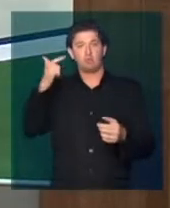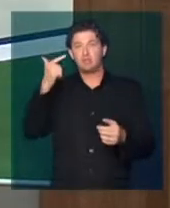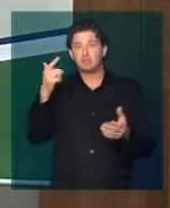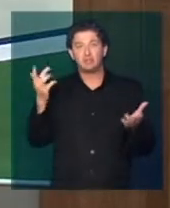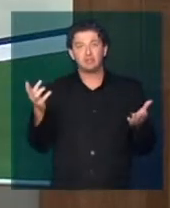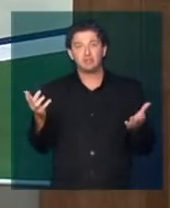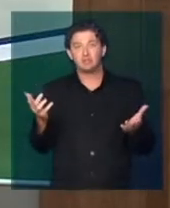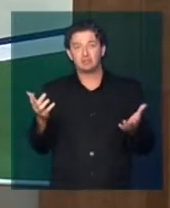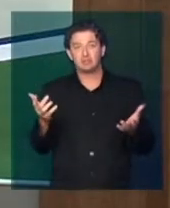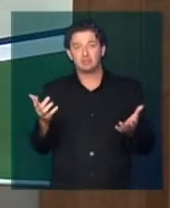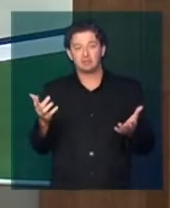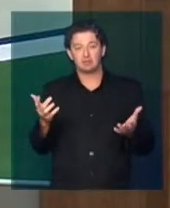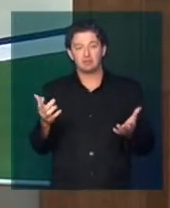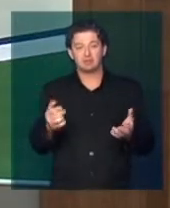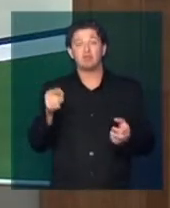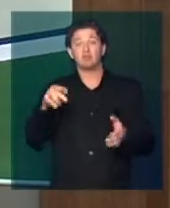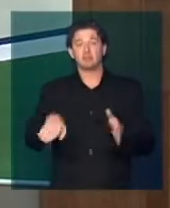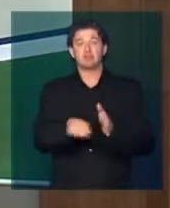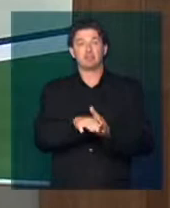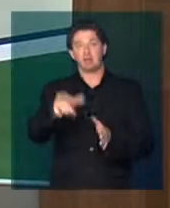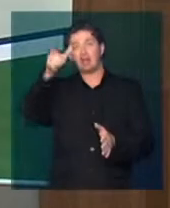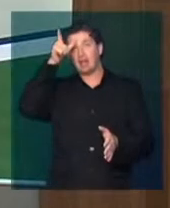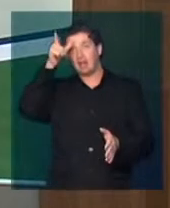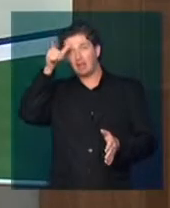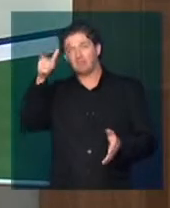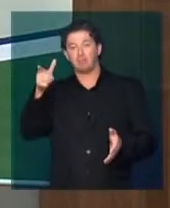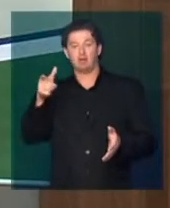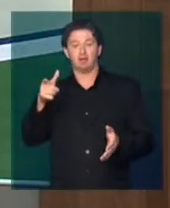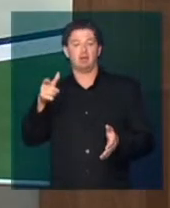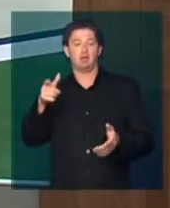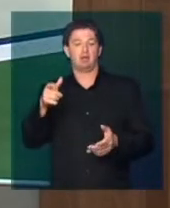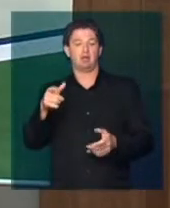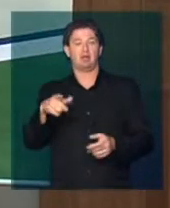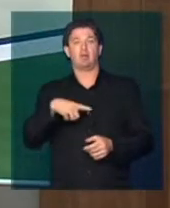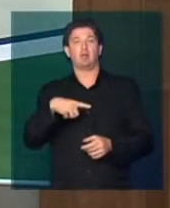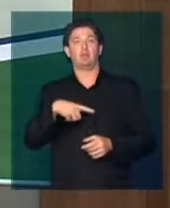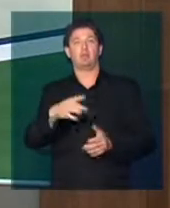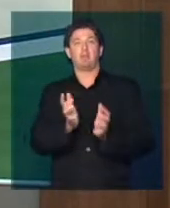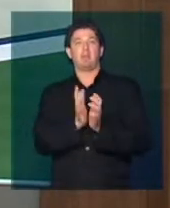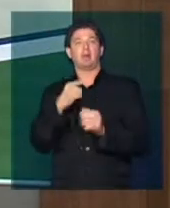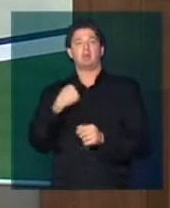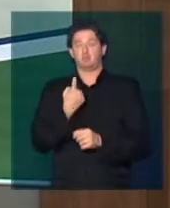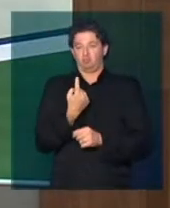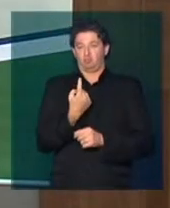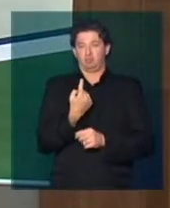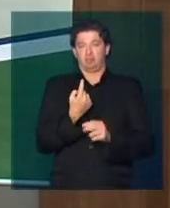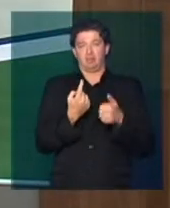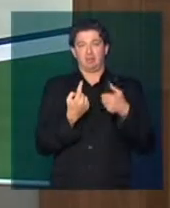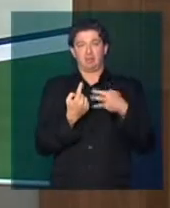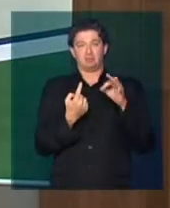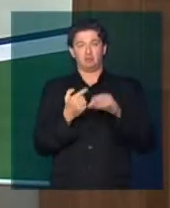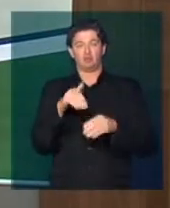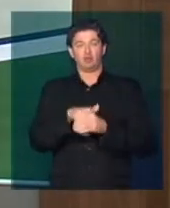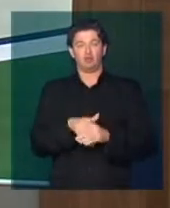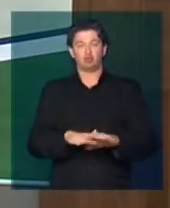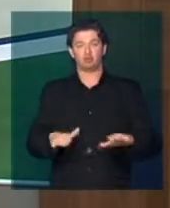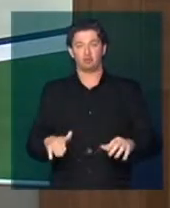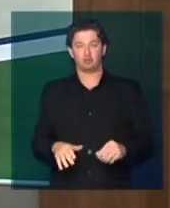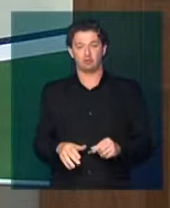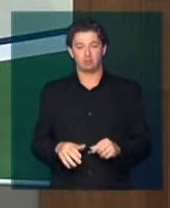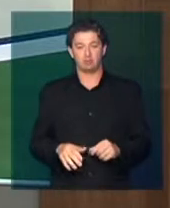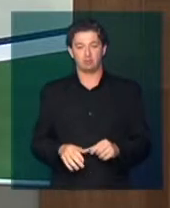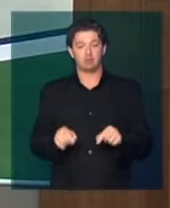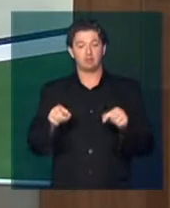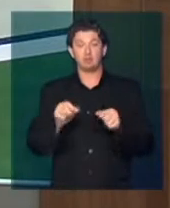canto nenhum do mundo. Você chegar na Alemanha e a Angela Merkel só ter o seu partido ter 13% dos votos do Parlamento.